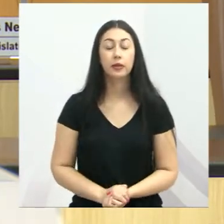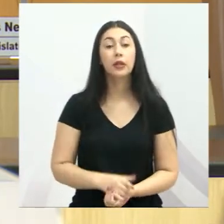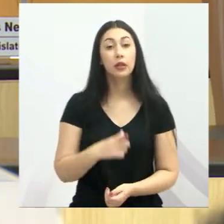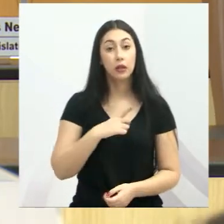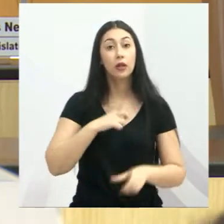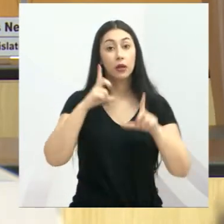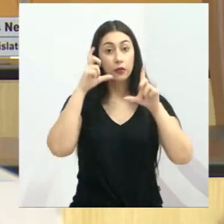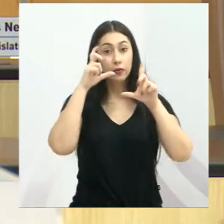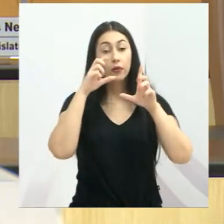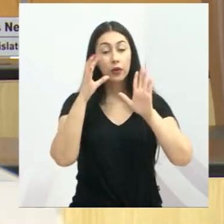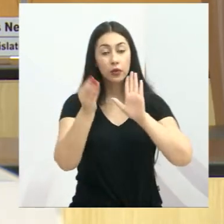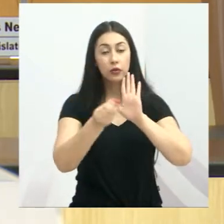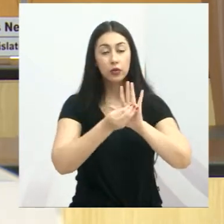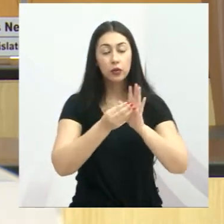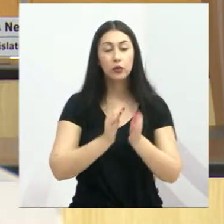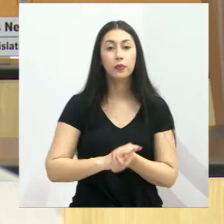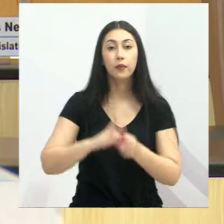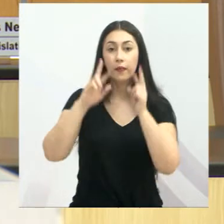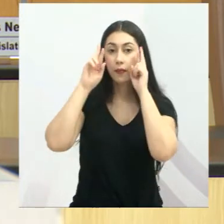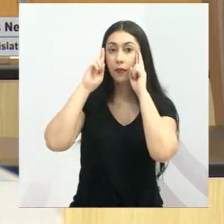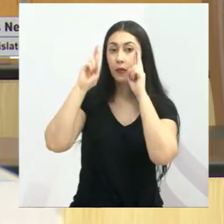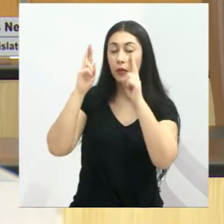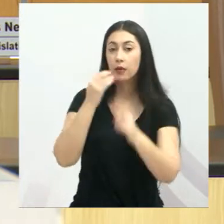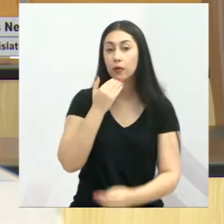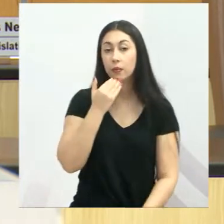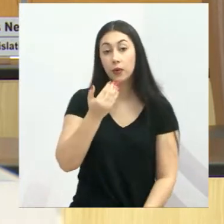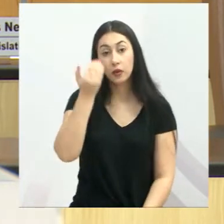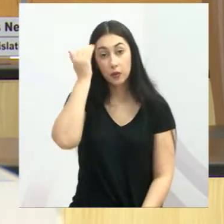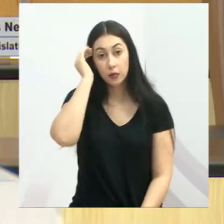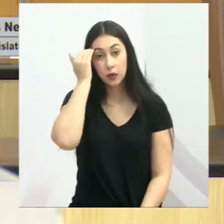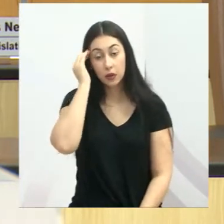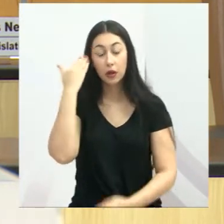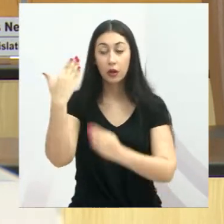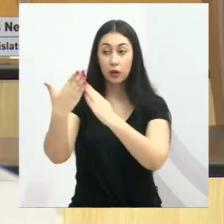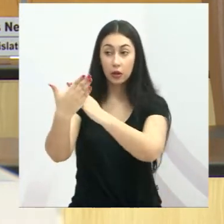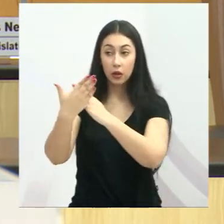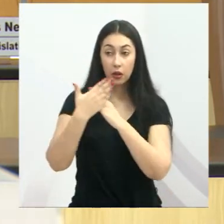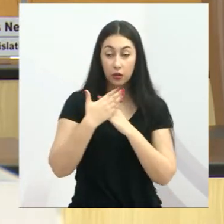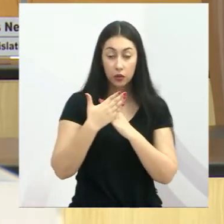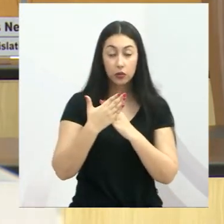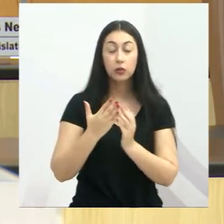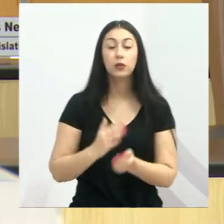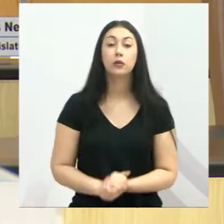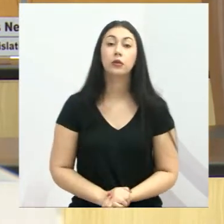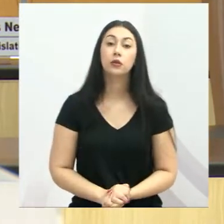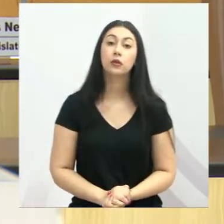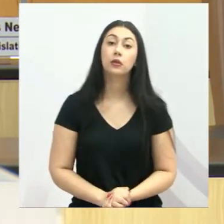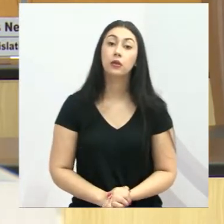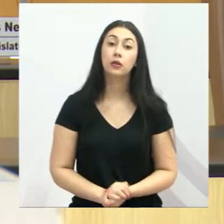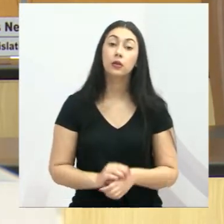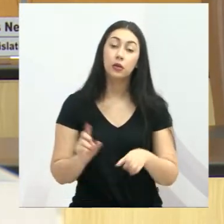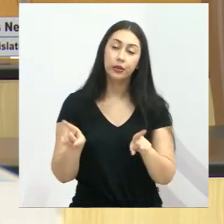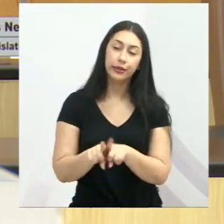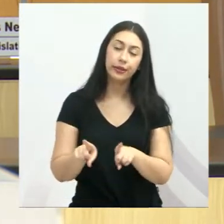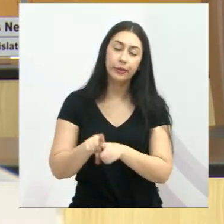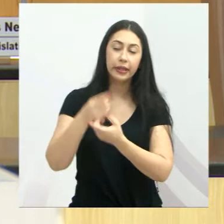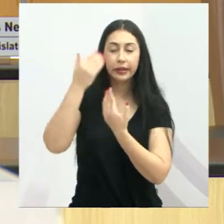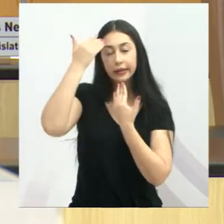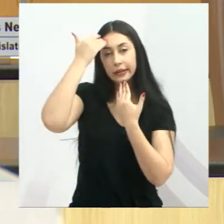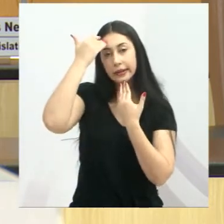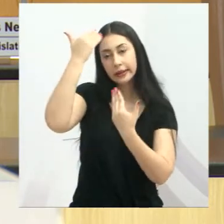Assim sendo, muito respeitosamente, recorremos à compreensão e aos préstimos da CCR Nova Dutra e,